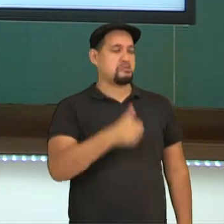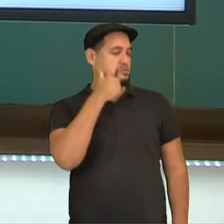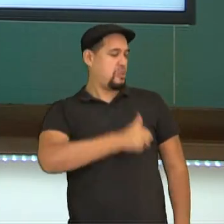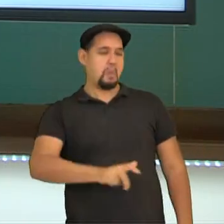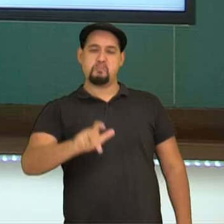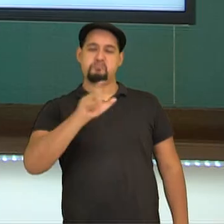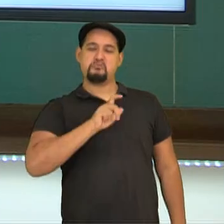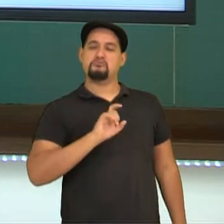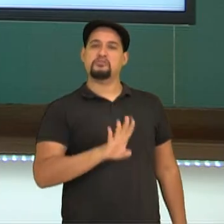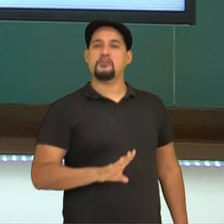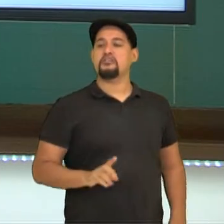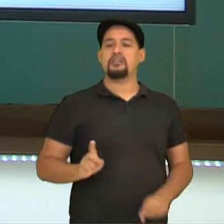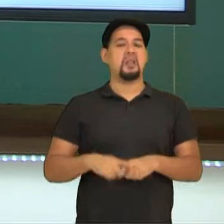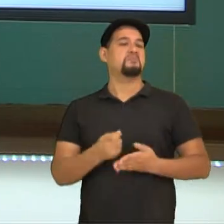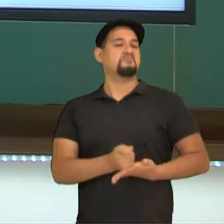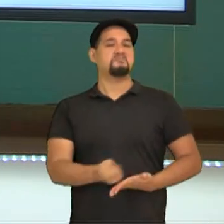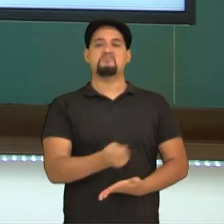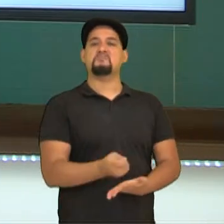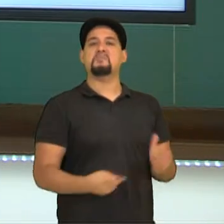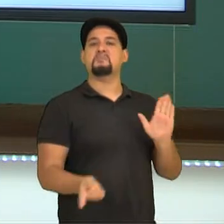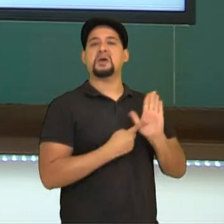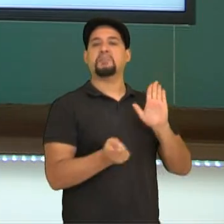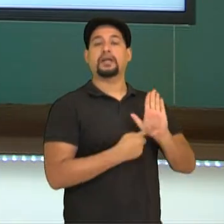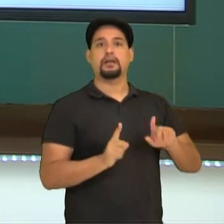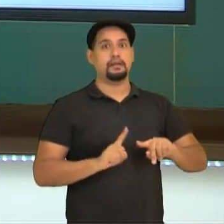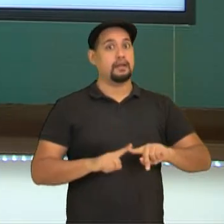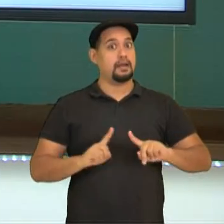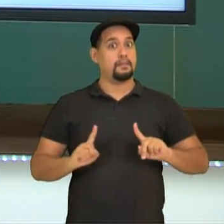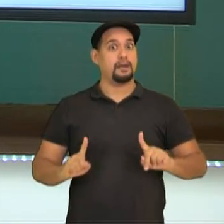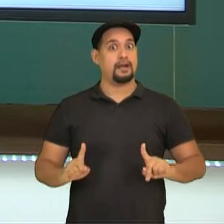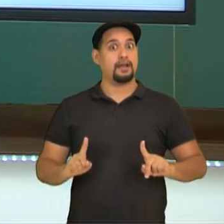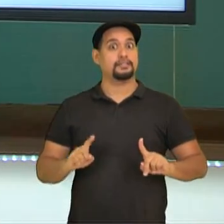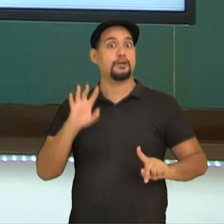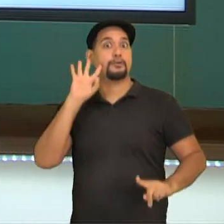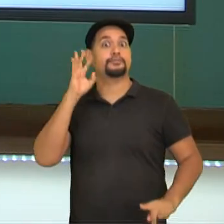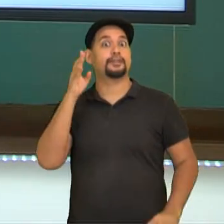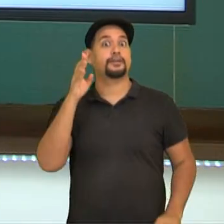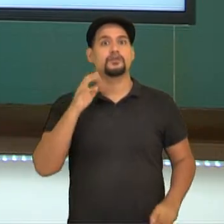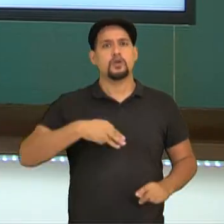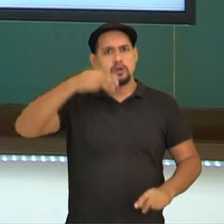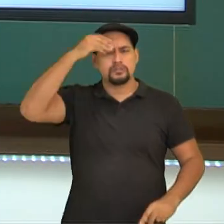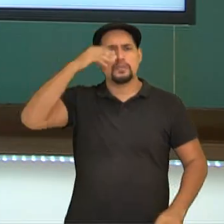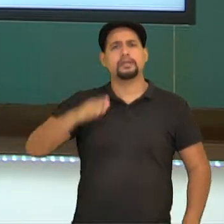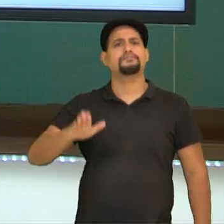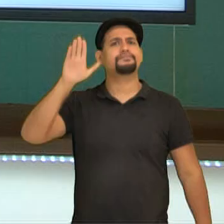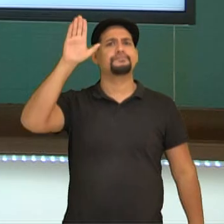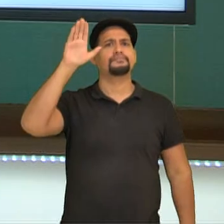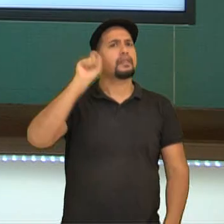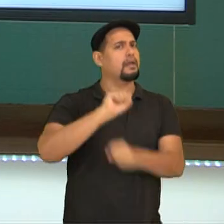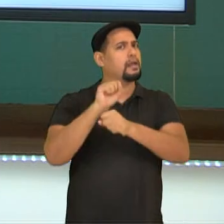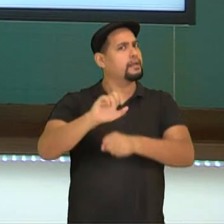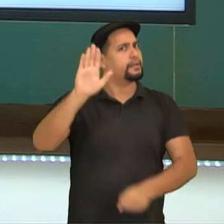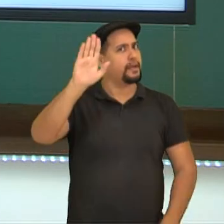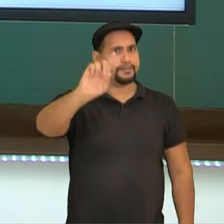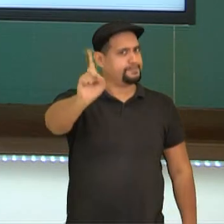estava indo lá fazer assinar, quando de repente o sobrinho levanta. Espera